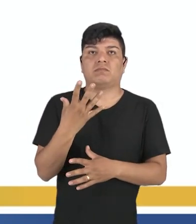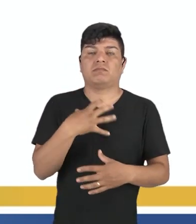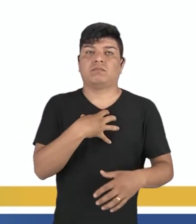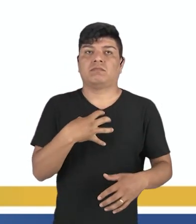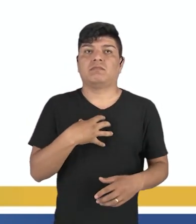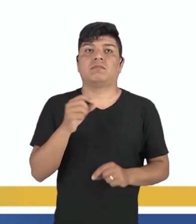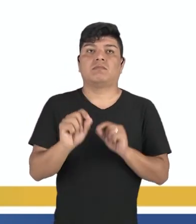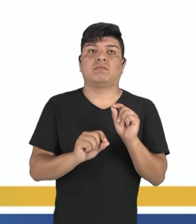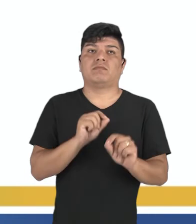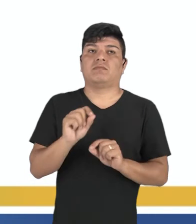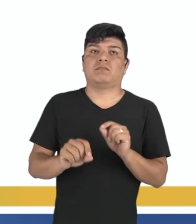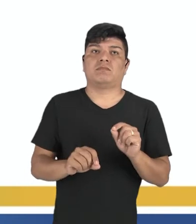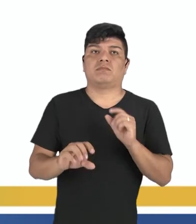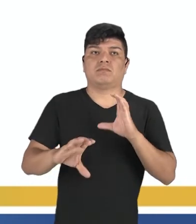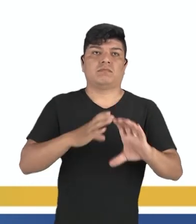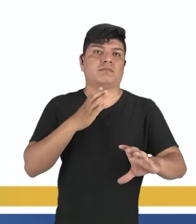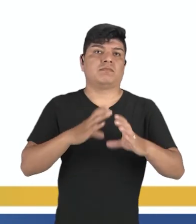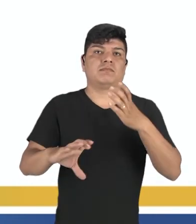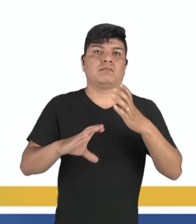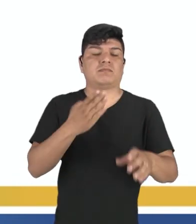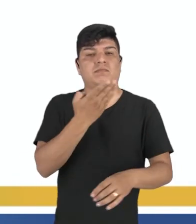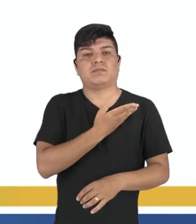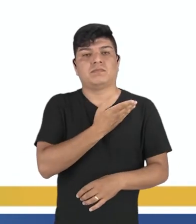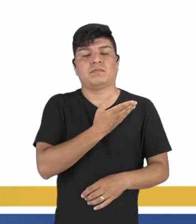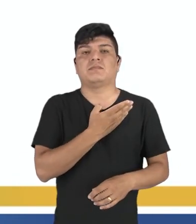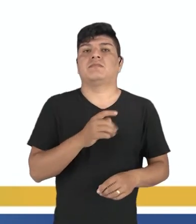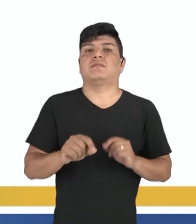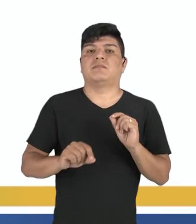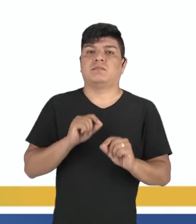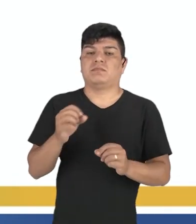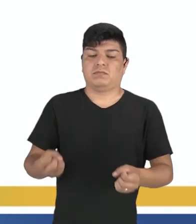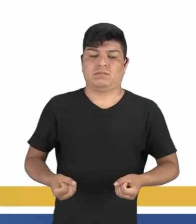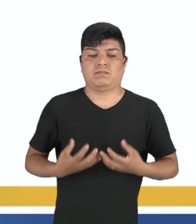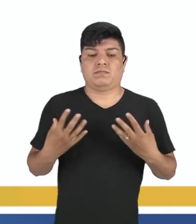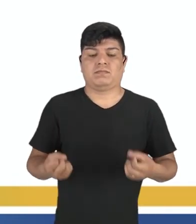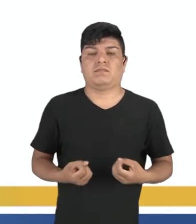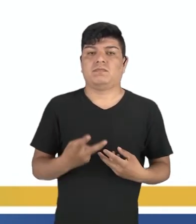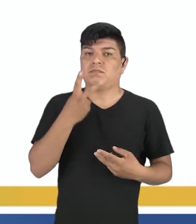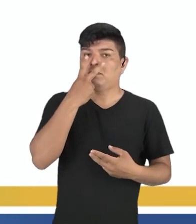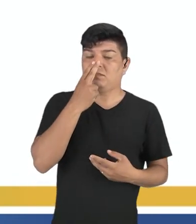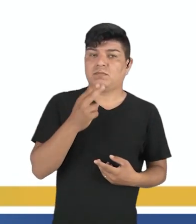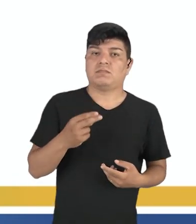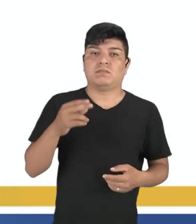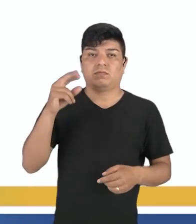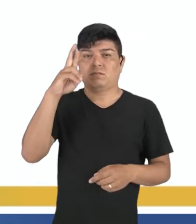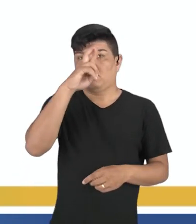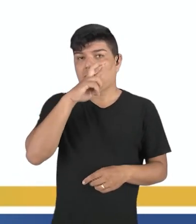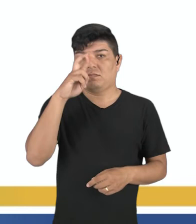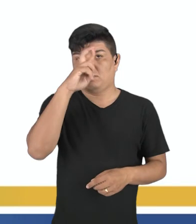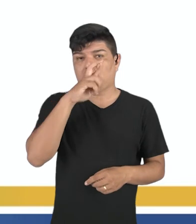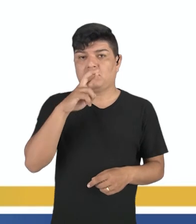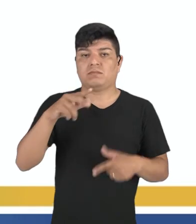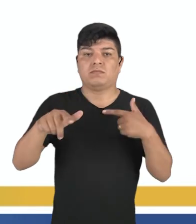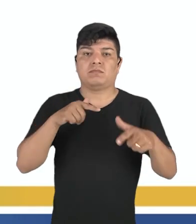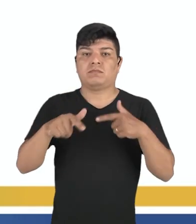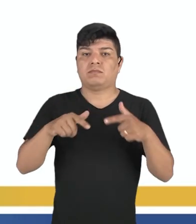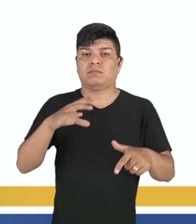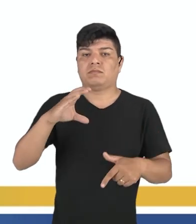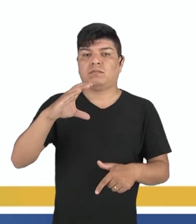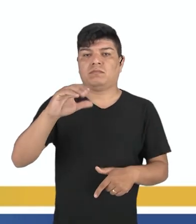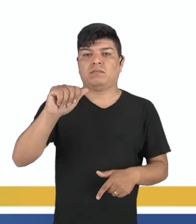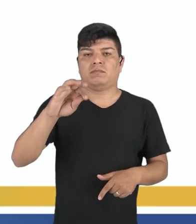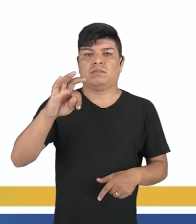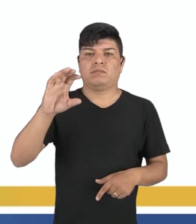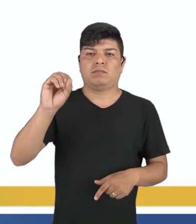estilo denominado cantiga e amigo. Manifestação semelhante é observada no trabalho de Caetano Gil, além